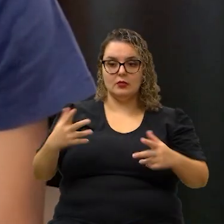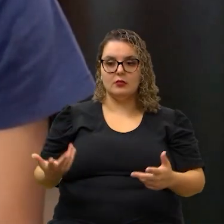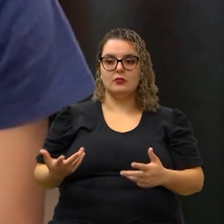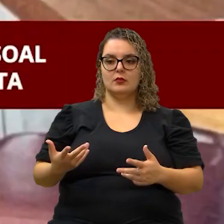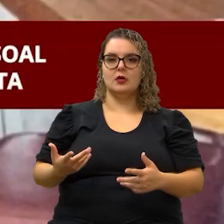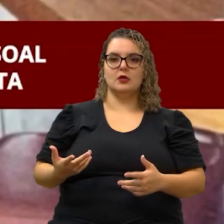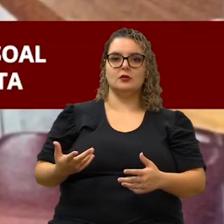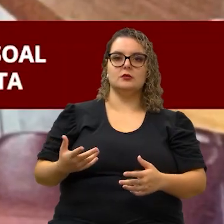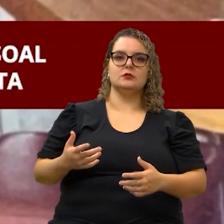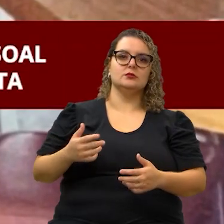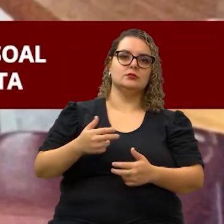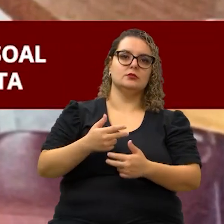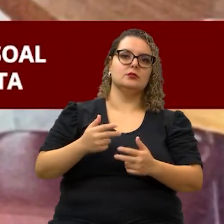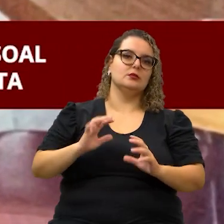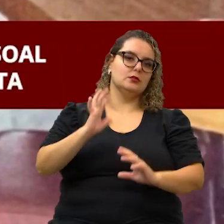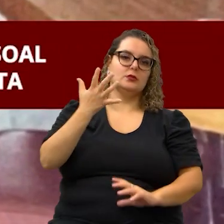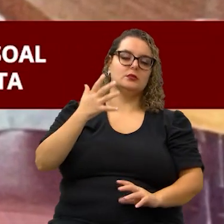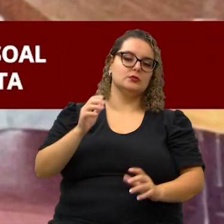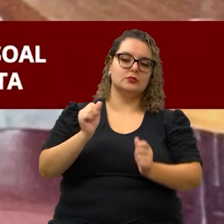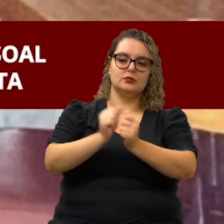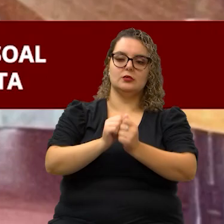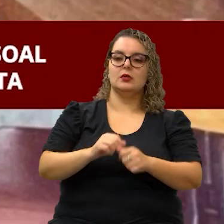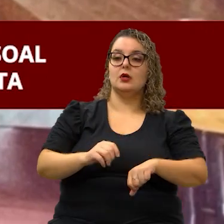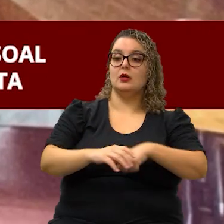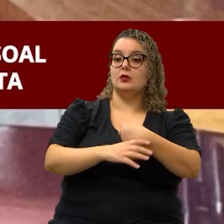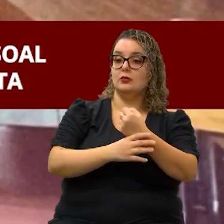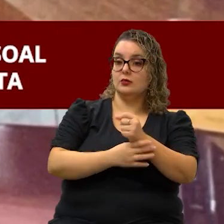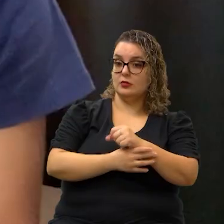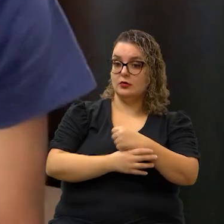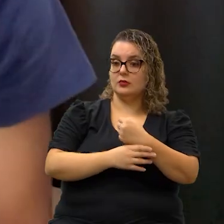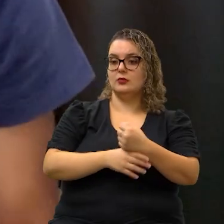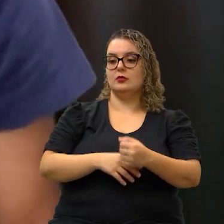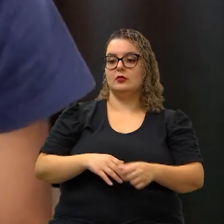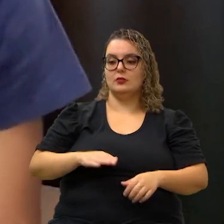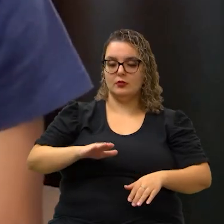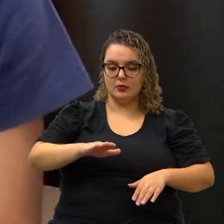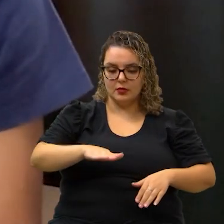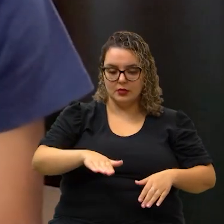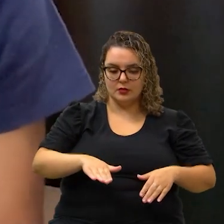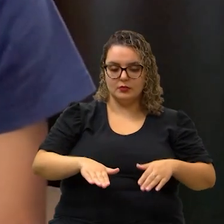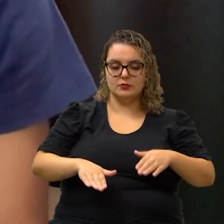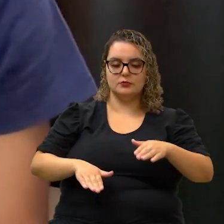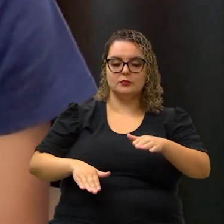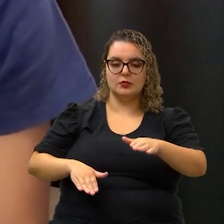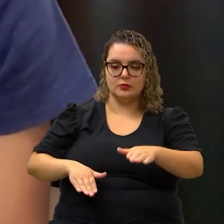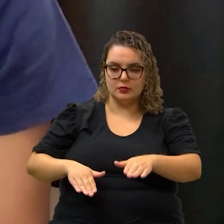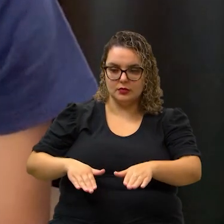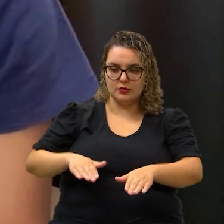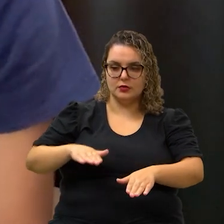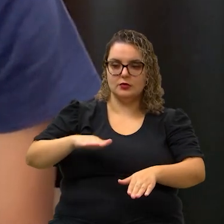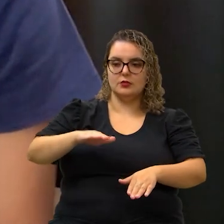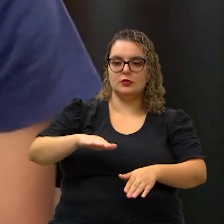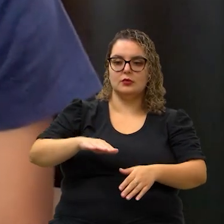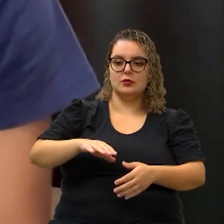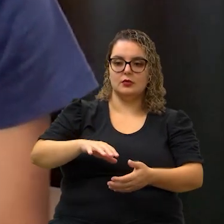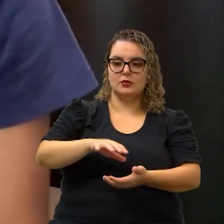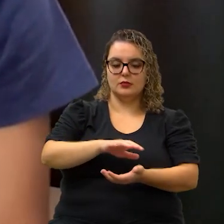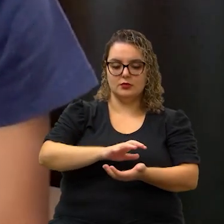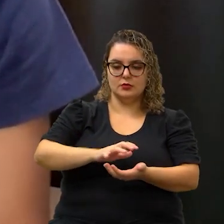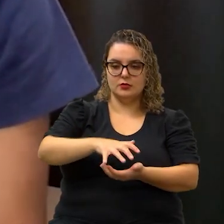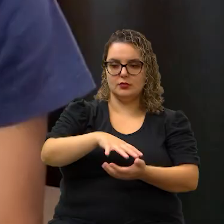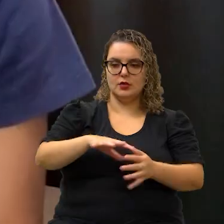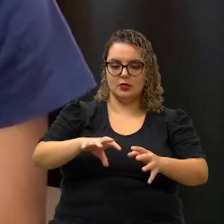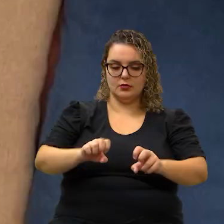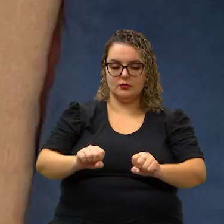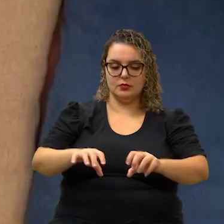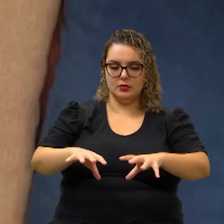fisioterapia, ficar dando espaço aos poucos, soprar essa bolinha, fazer exercício com as mãos, levantar e sentar.